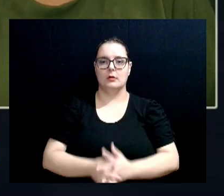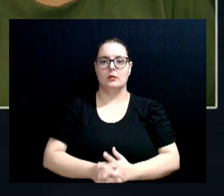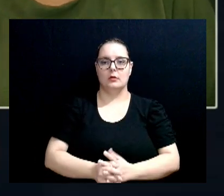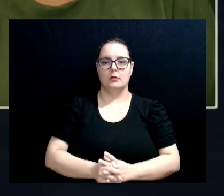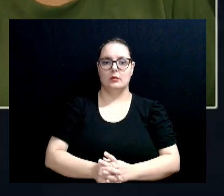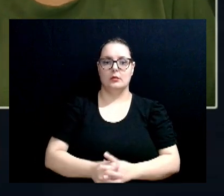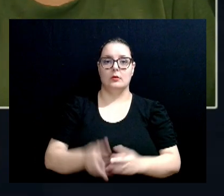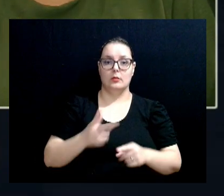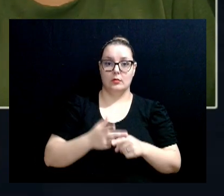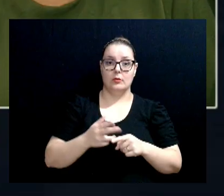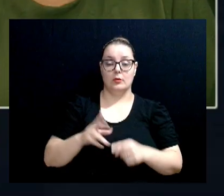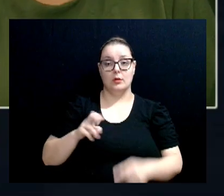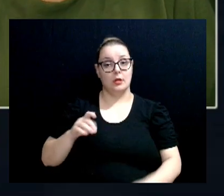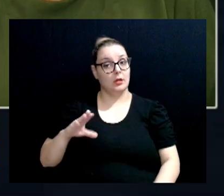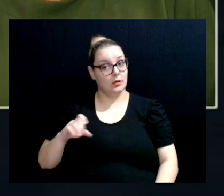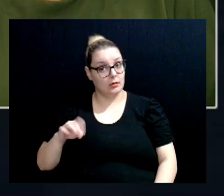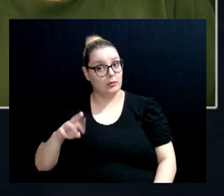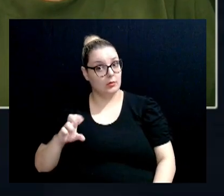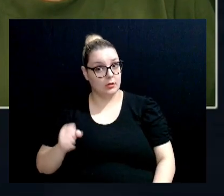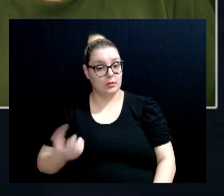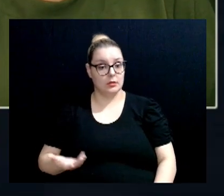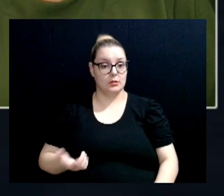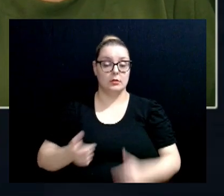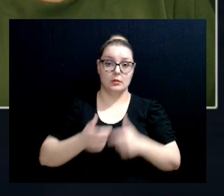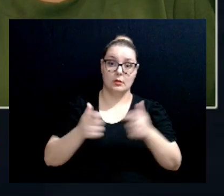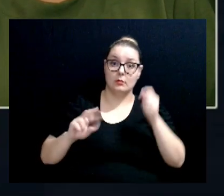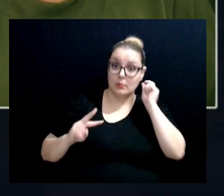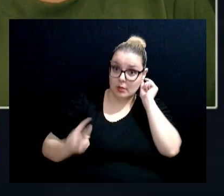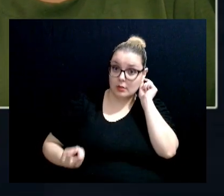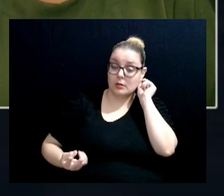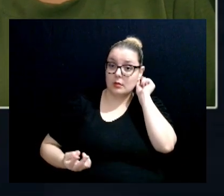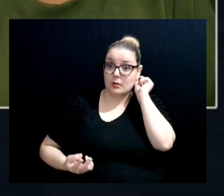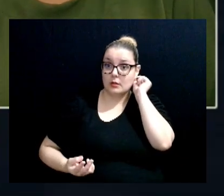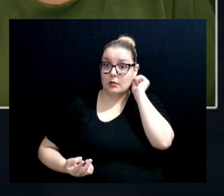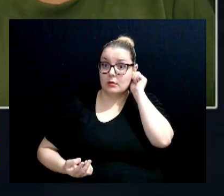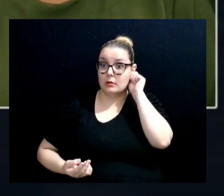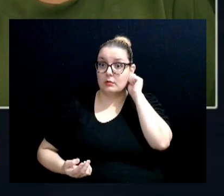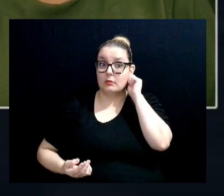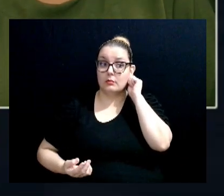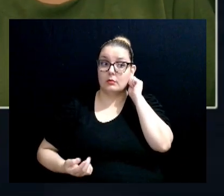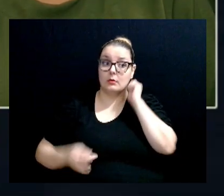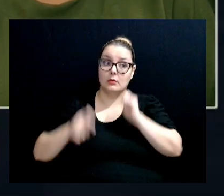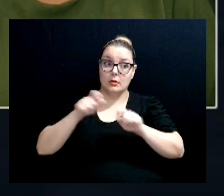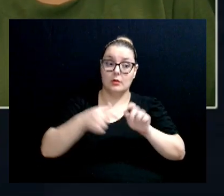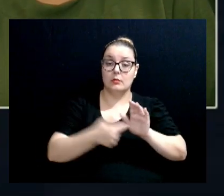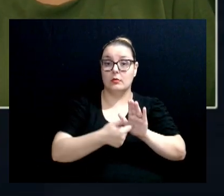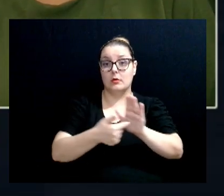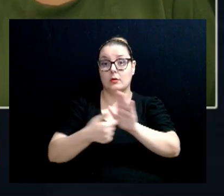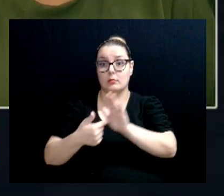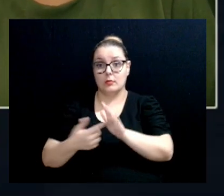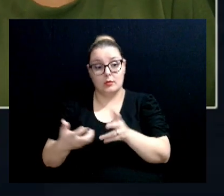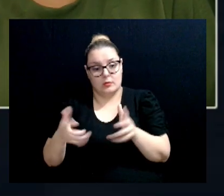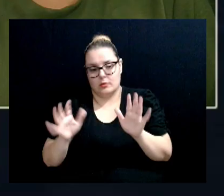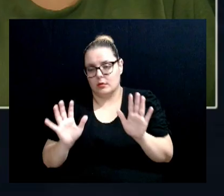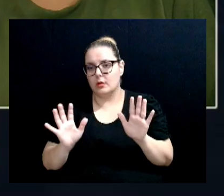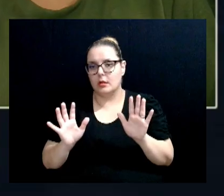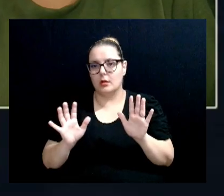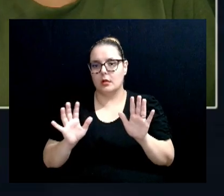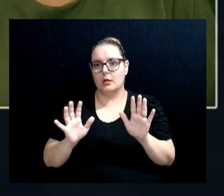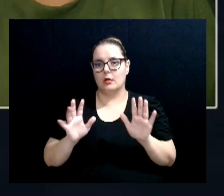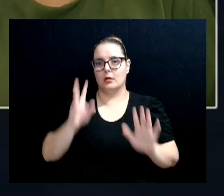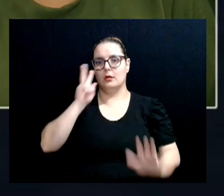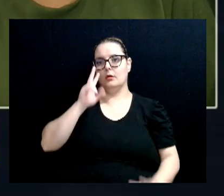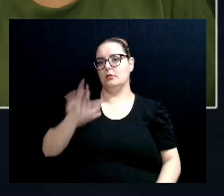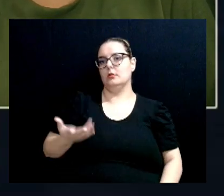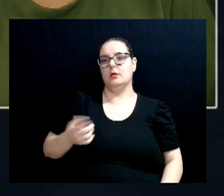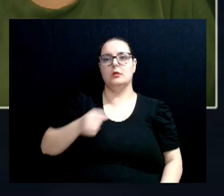né, que na maioria das vezes as pessoas mostram o que eles querem que a gente veja, né? Ninguém mostra os